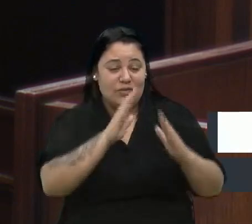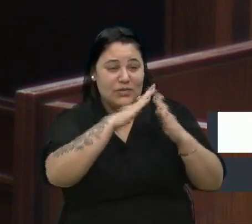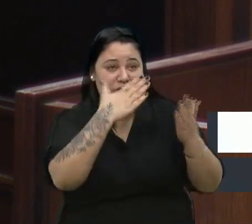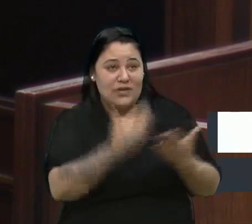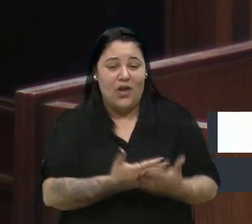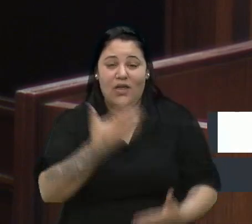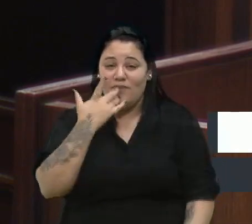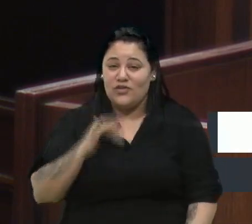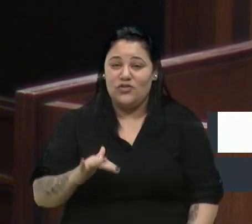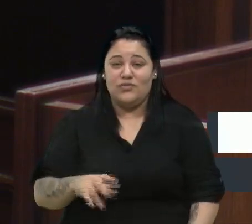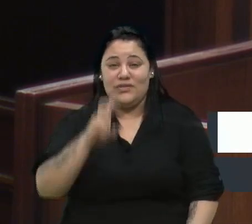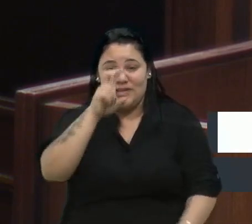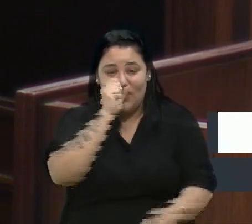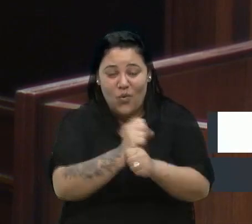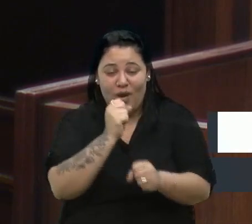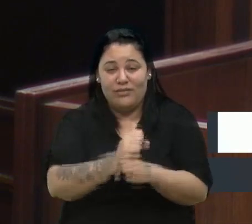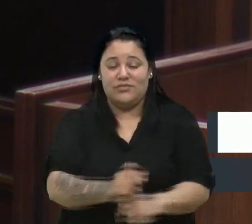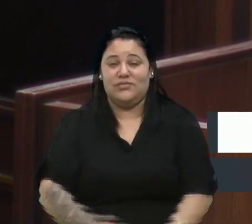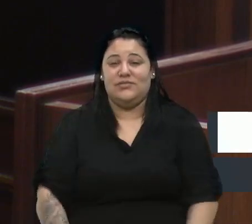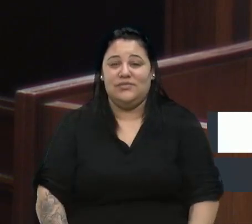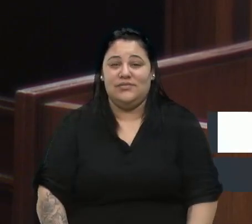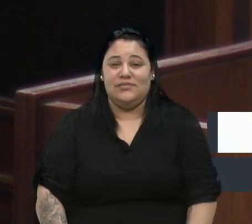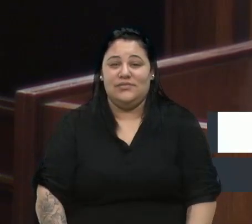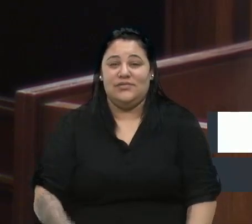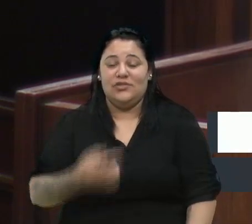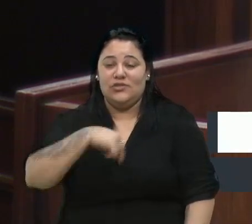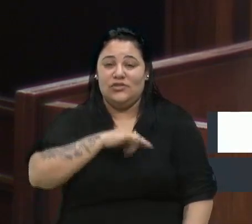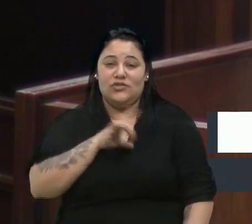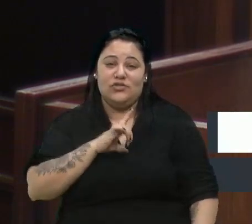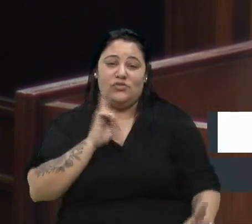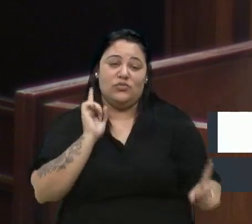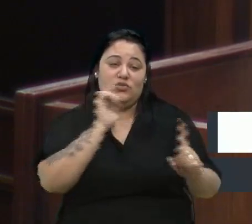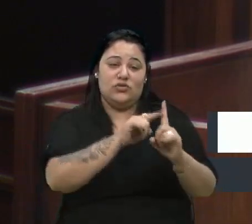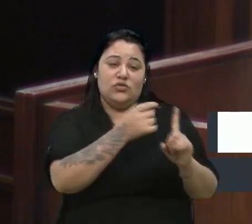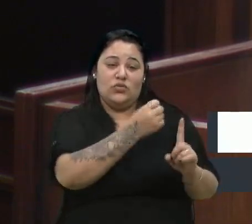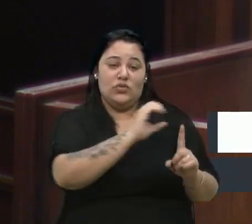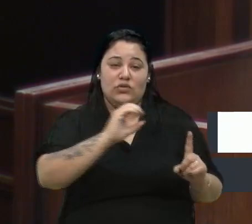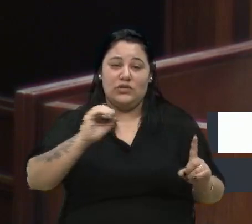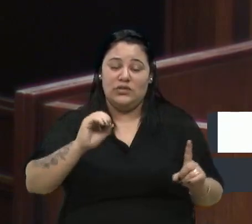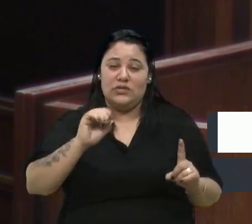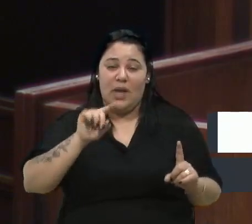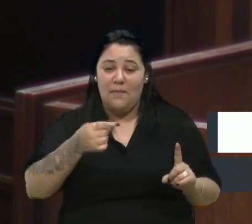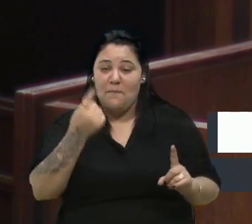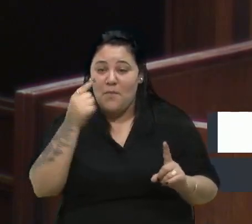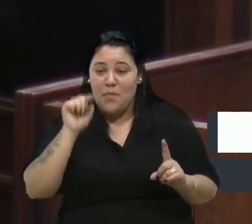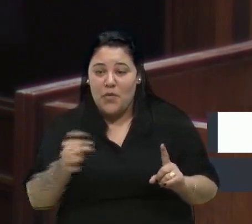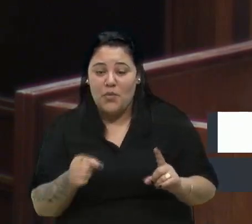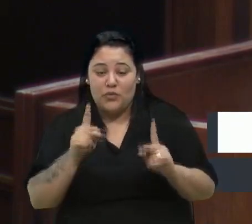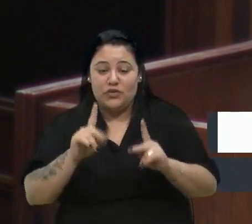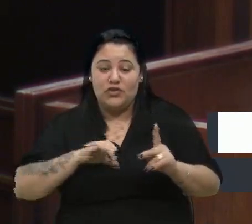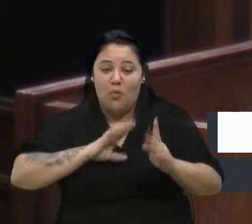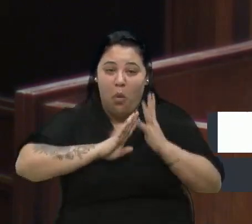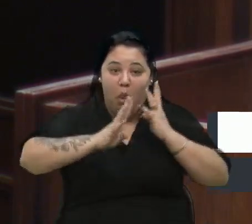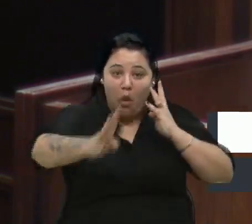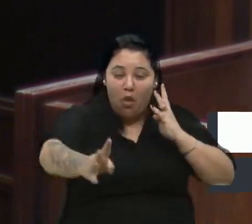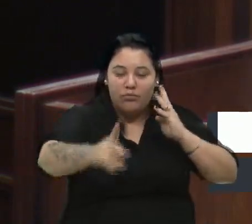5 anos. Nós chegávamos a colocar de 800 a 1.000 pessoas, era fila de gente. Mas...